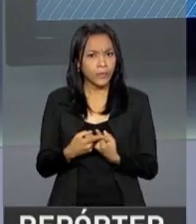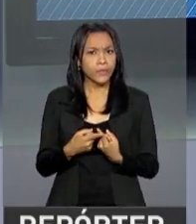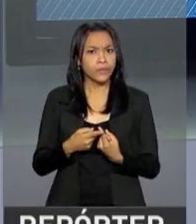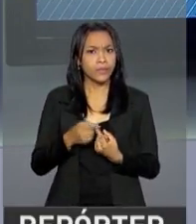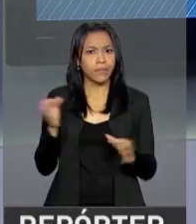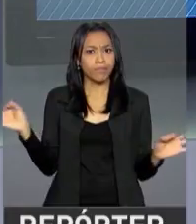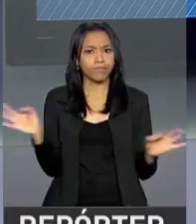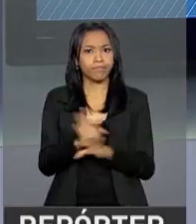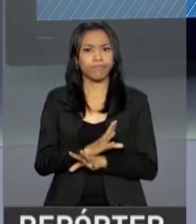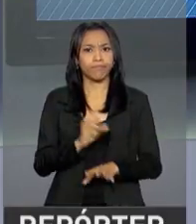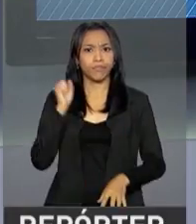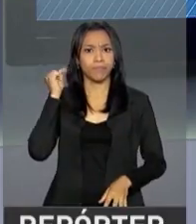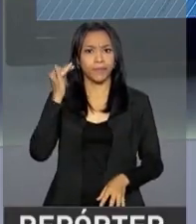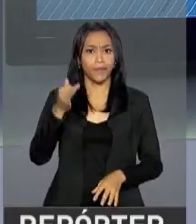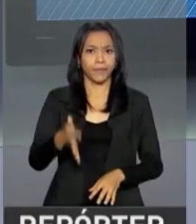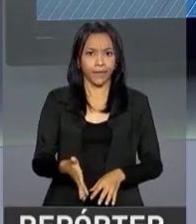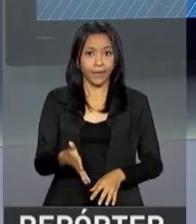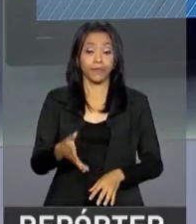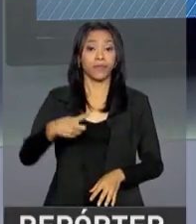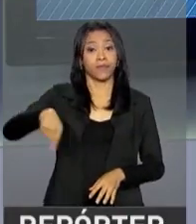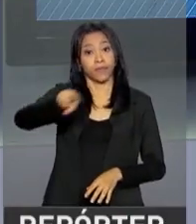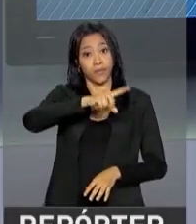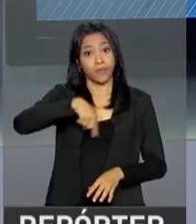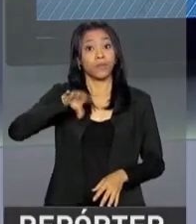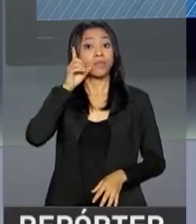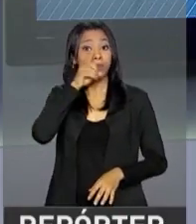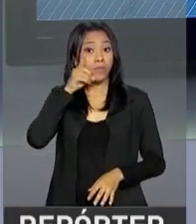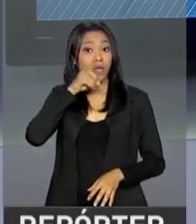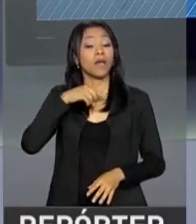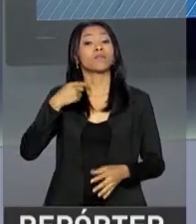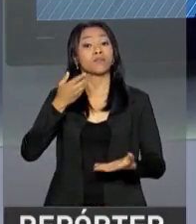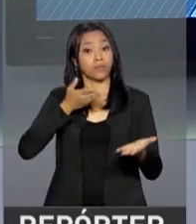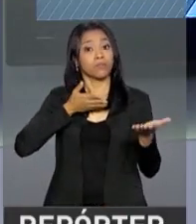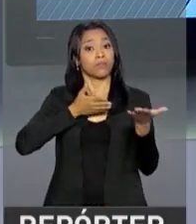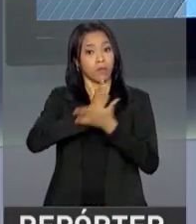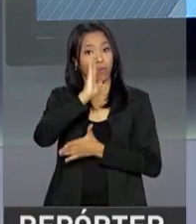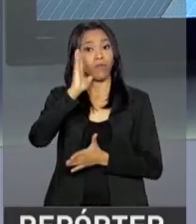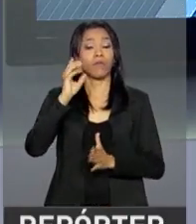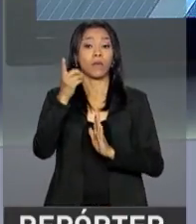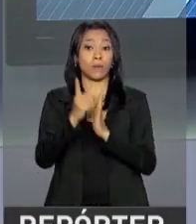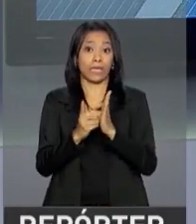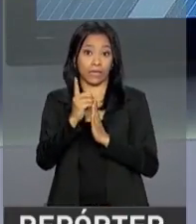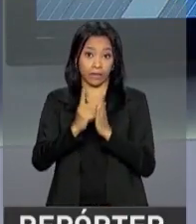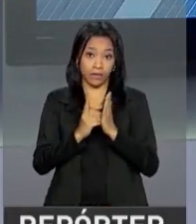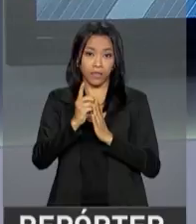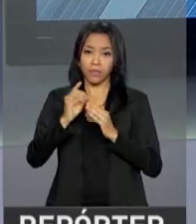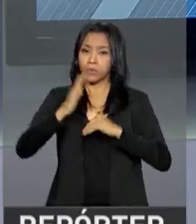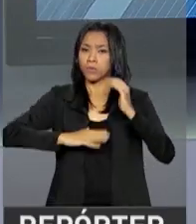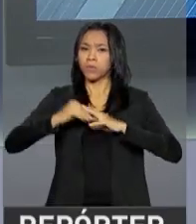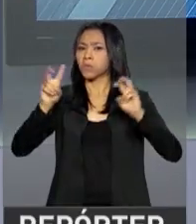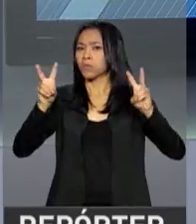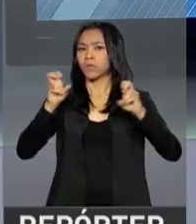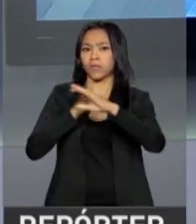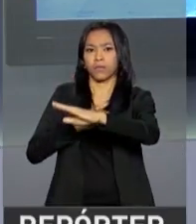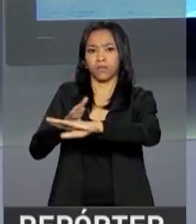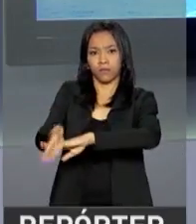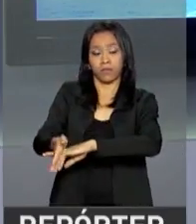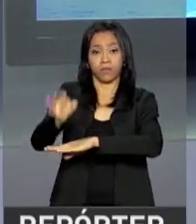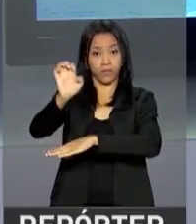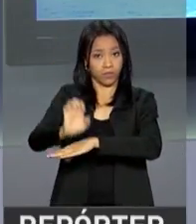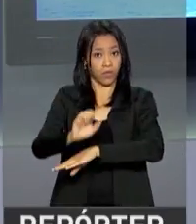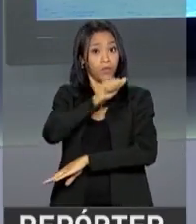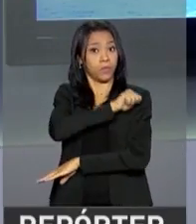os deputados aprovaram o decreto de intervenção federal na segurança pública do rio de janeiro e nós vamos falar agora com a repórter luana